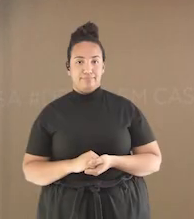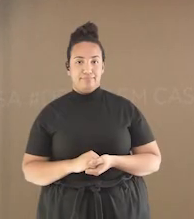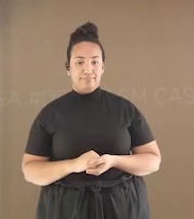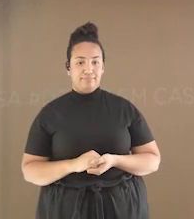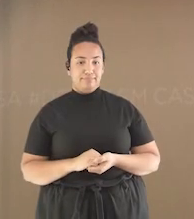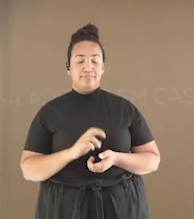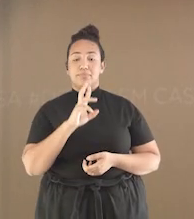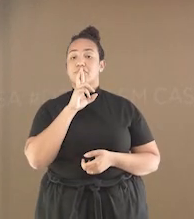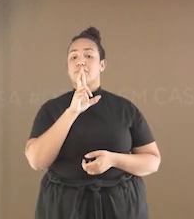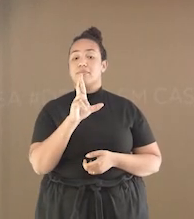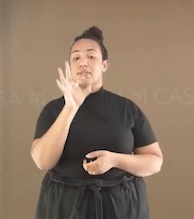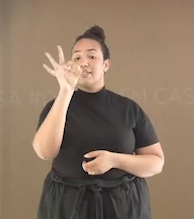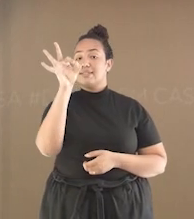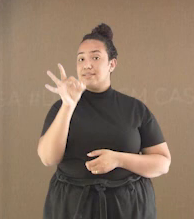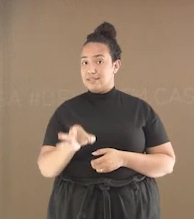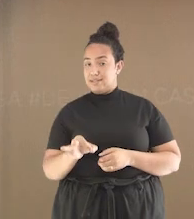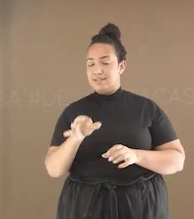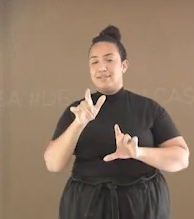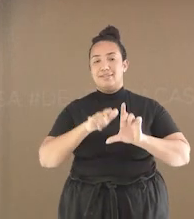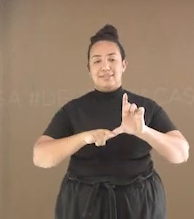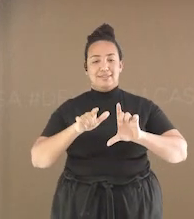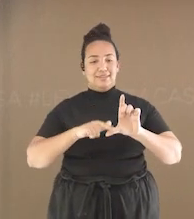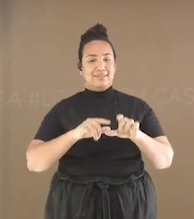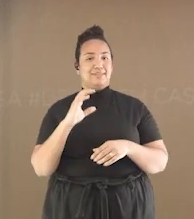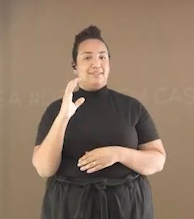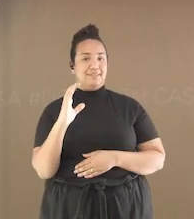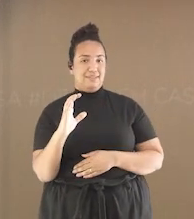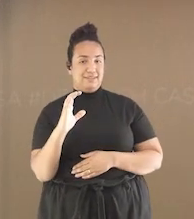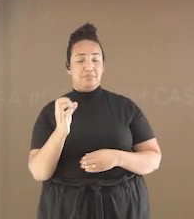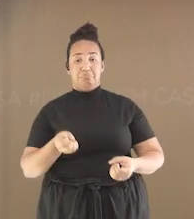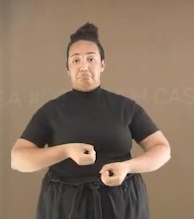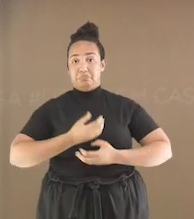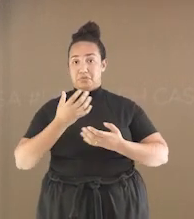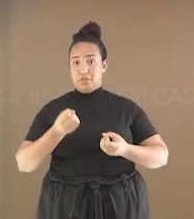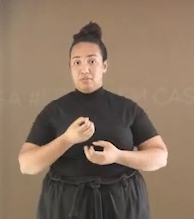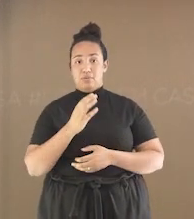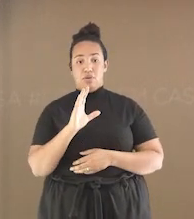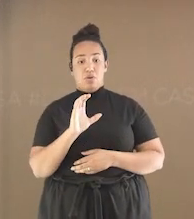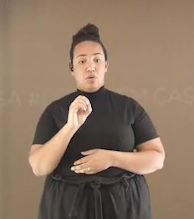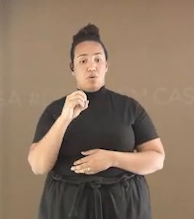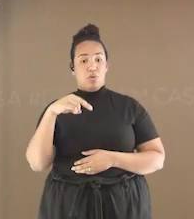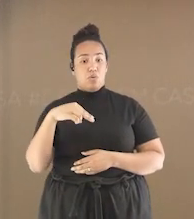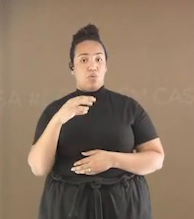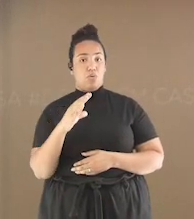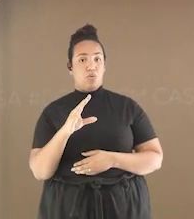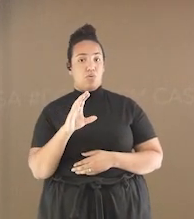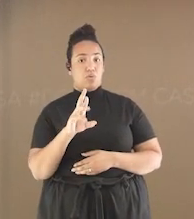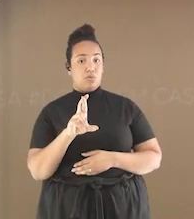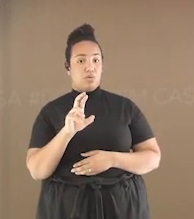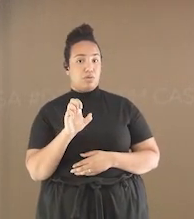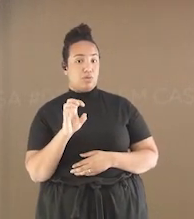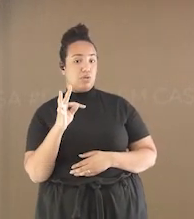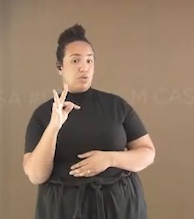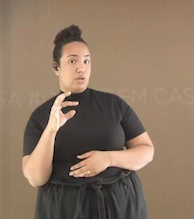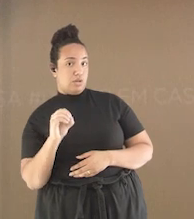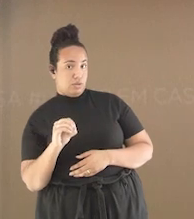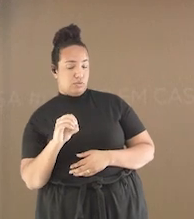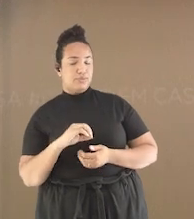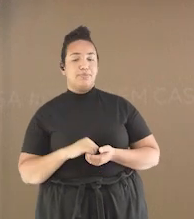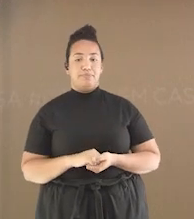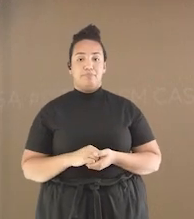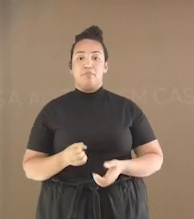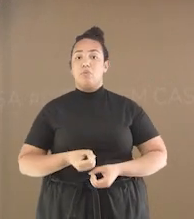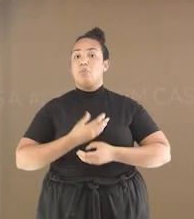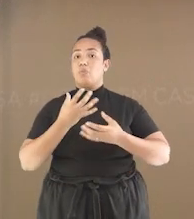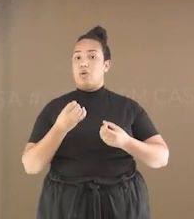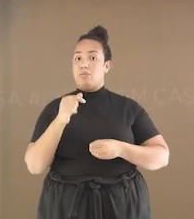E a resposta correta é a alternativa C, poema concreto. Lembrando, o poema concreto é